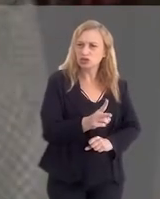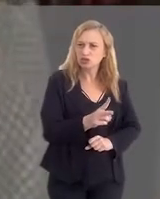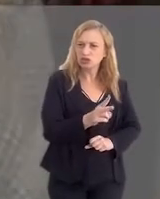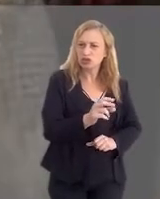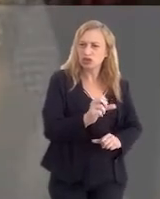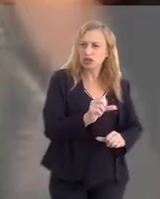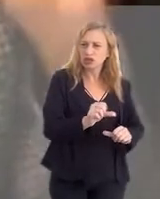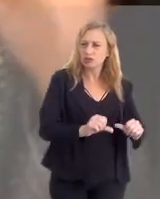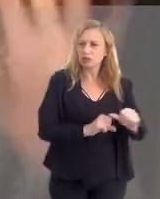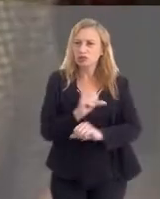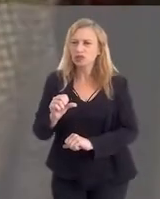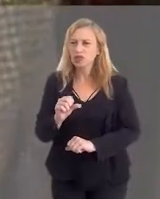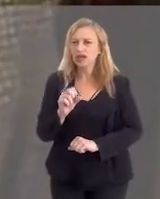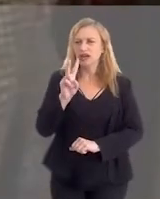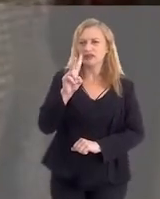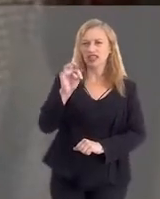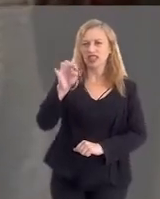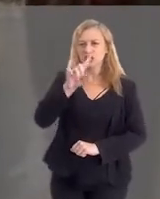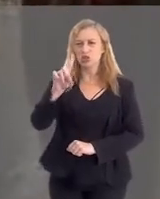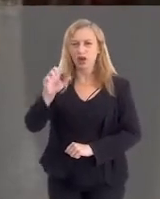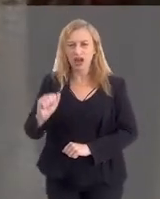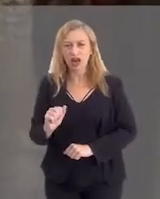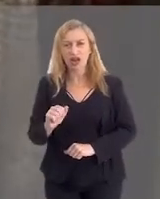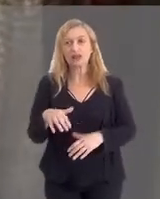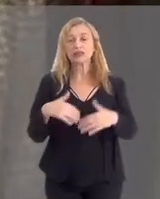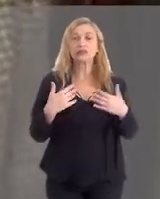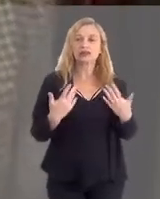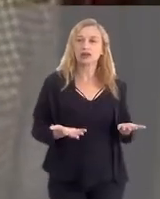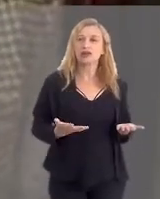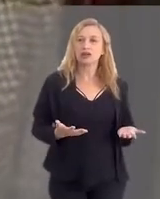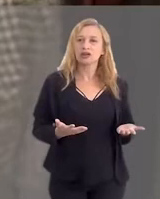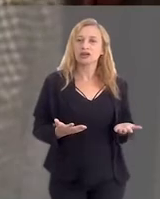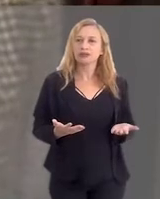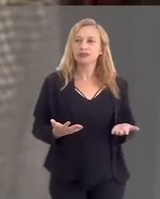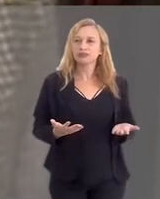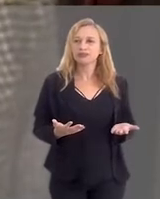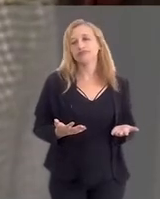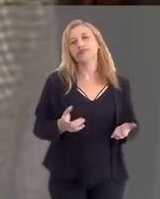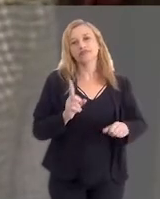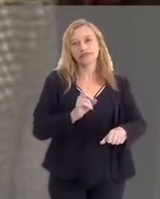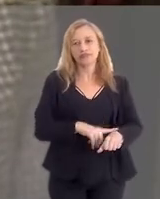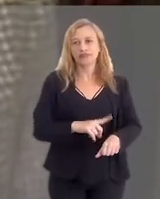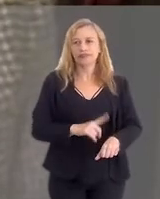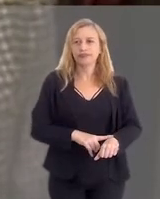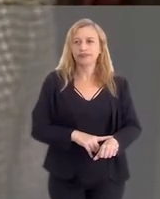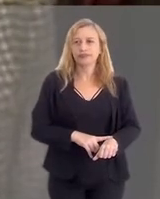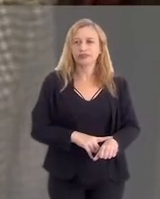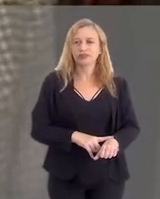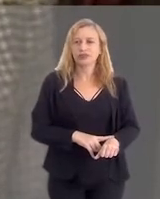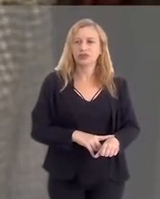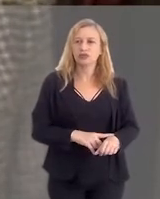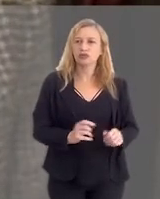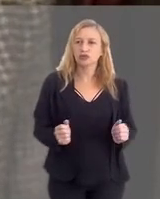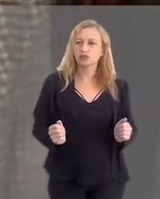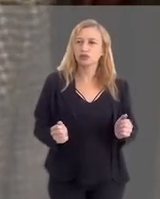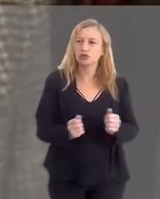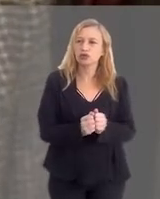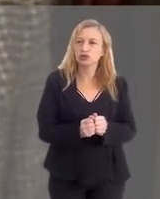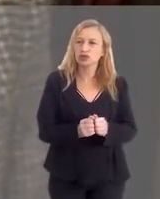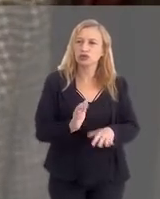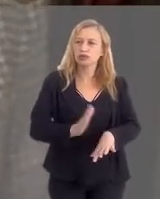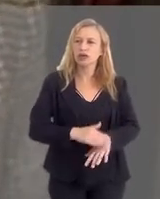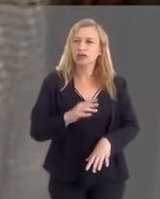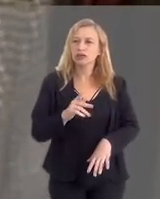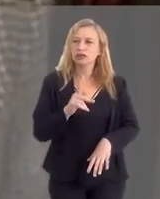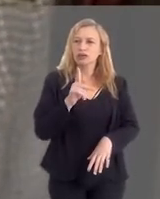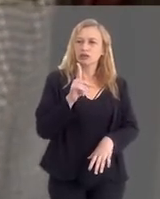linha seria eu mudar para Venezuela e trabalhar na Telesul. E aí, nesse mesmo momento, eu fui me